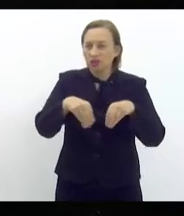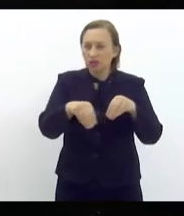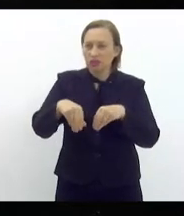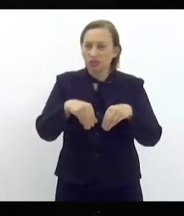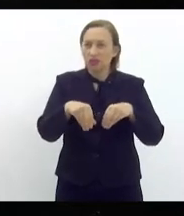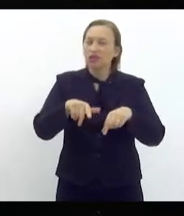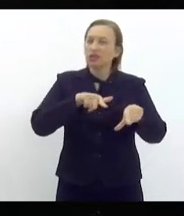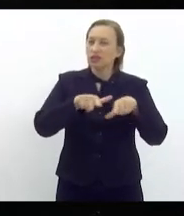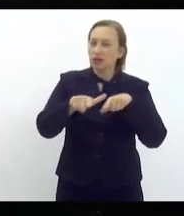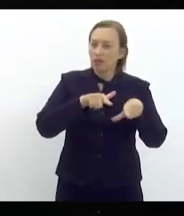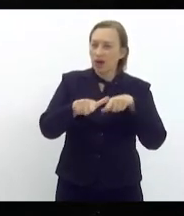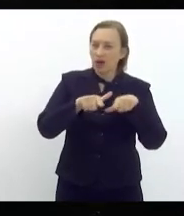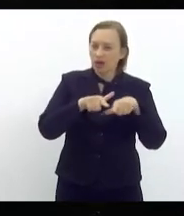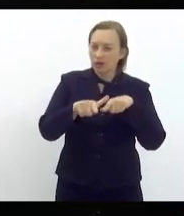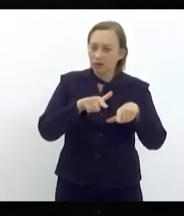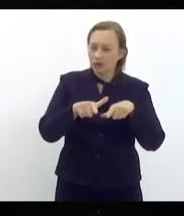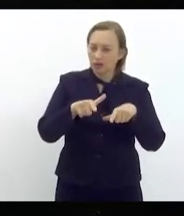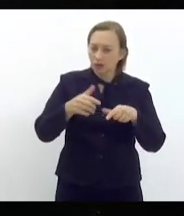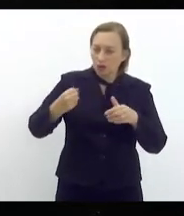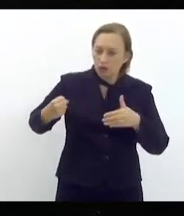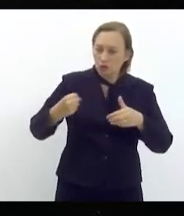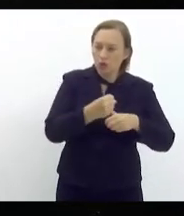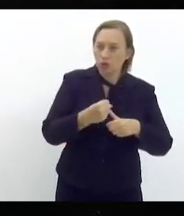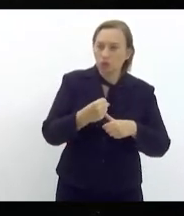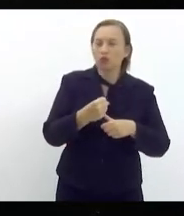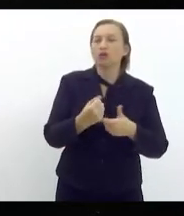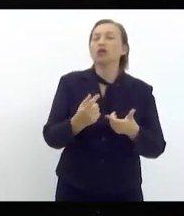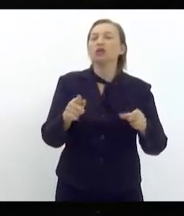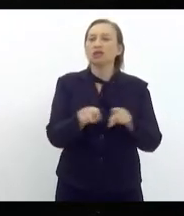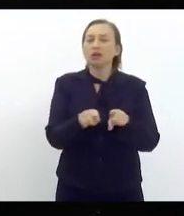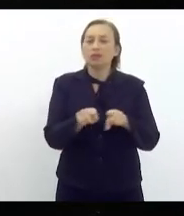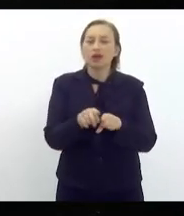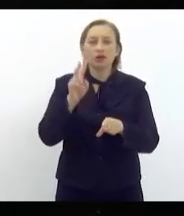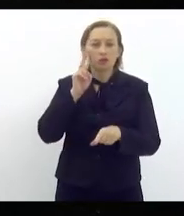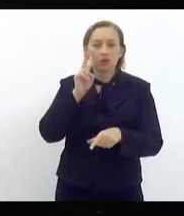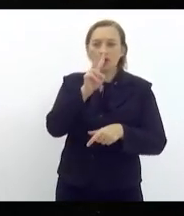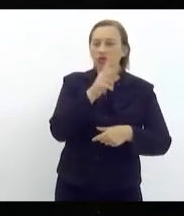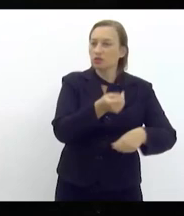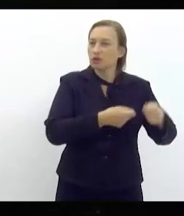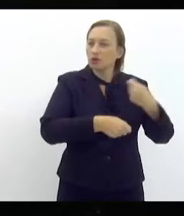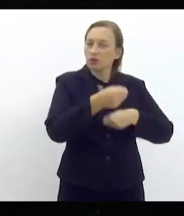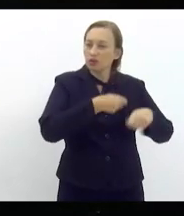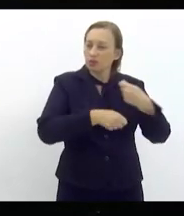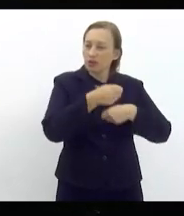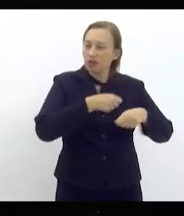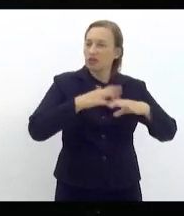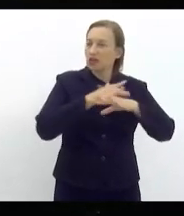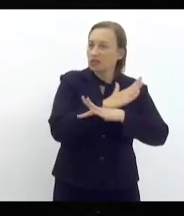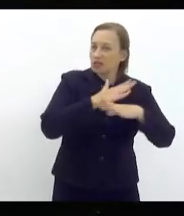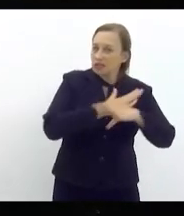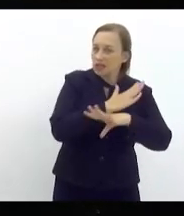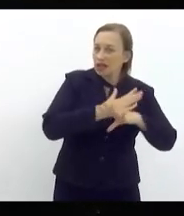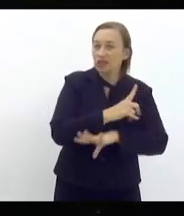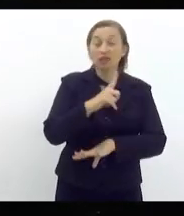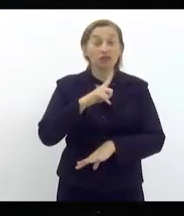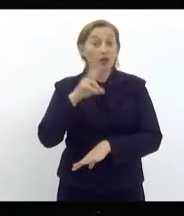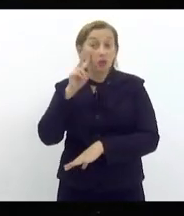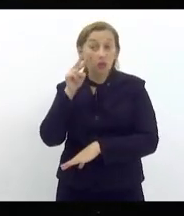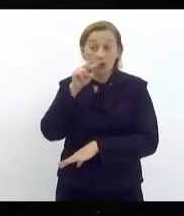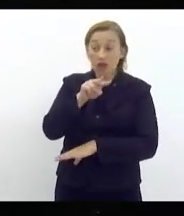emprego, e também o olhar sobre as economias urbanas fortes nas cidades que têm esse olhar